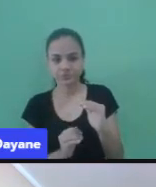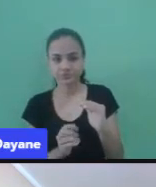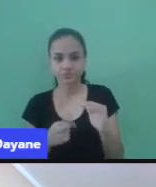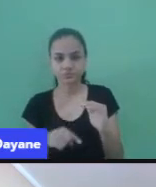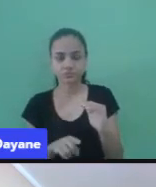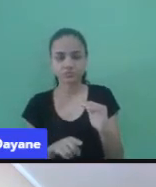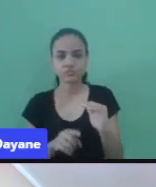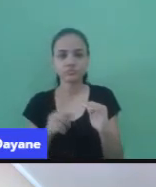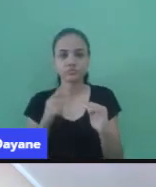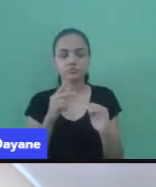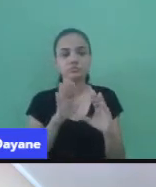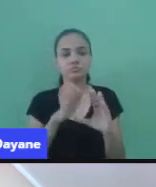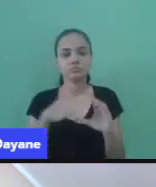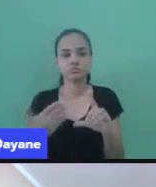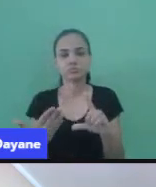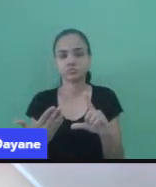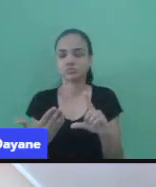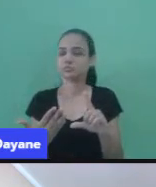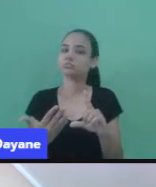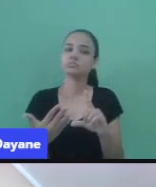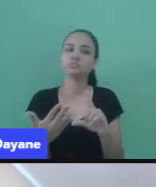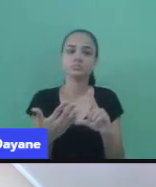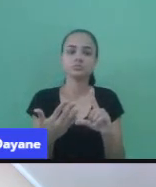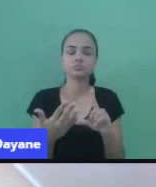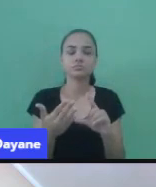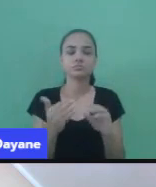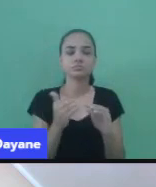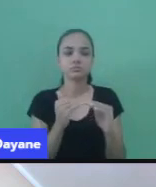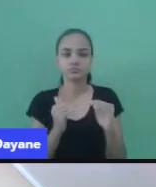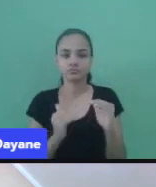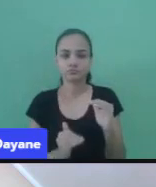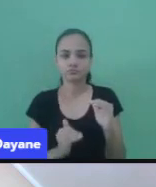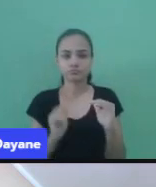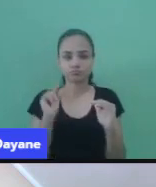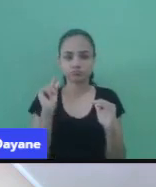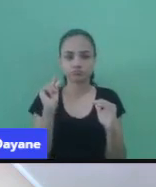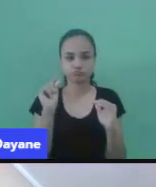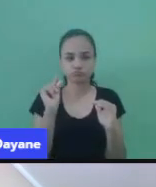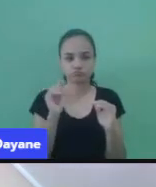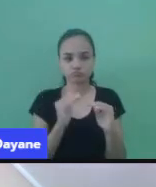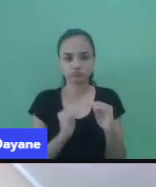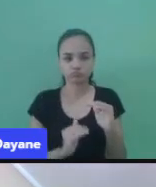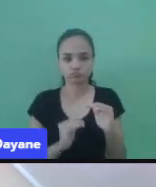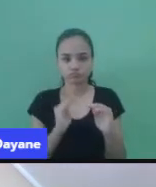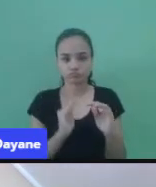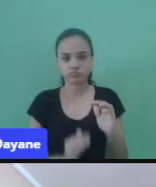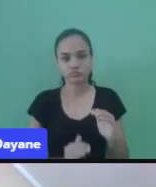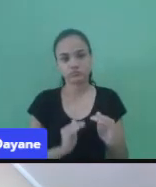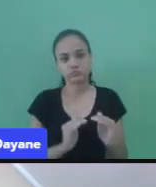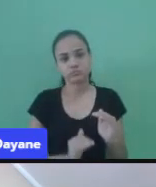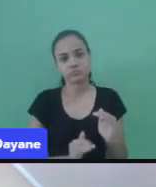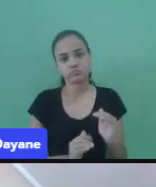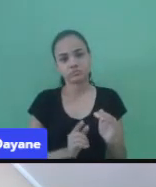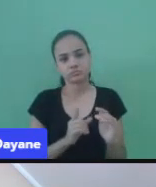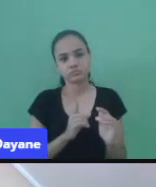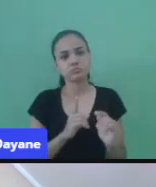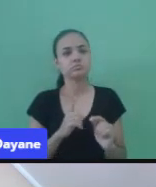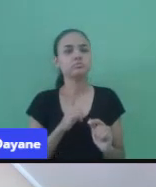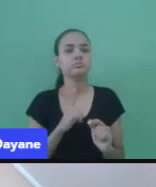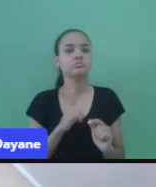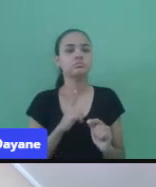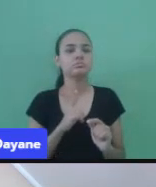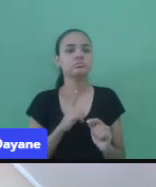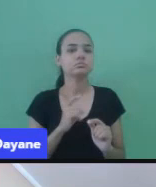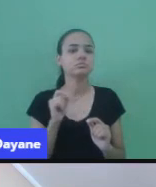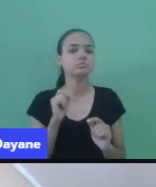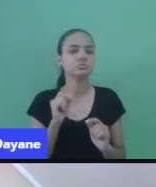pode ir descendo, rolando um pouquinho a página, a gente tem a exposição do ICAS.